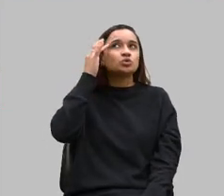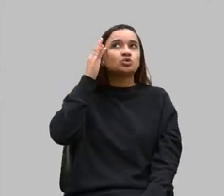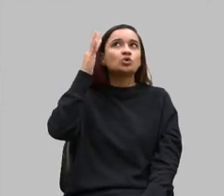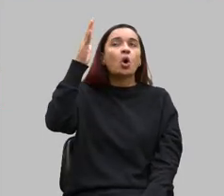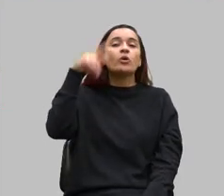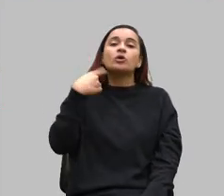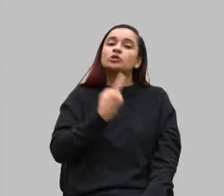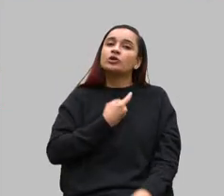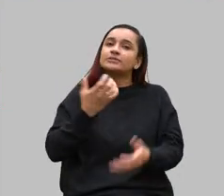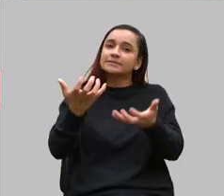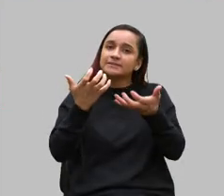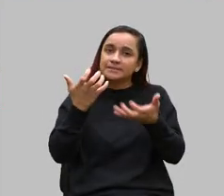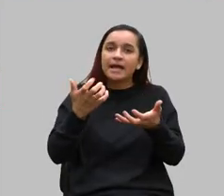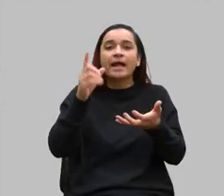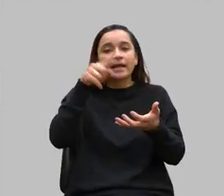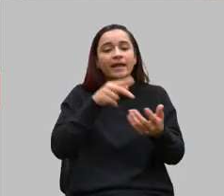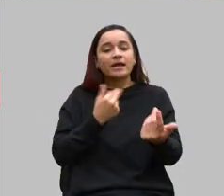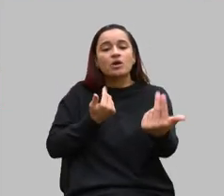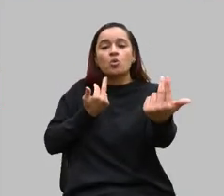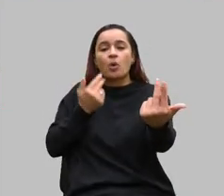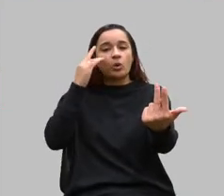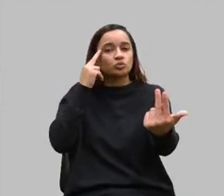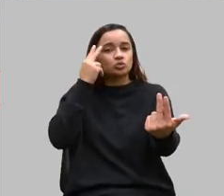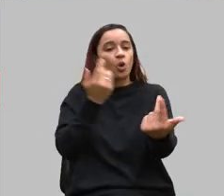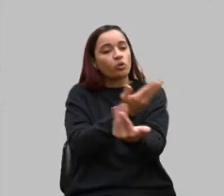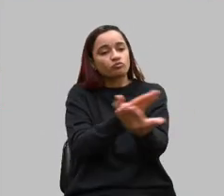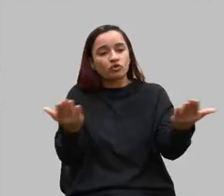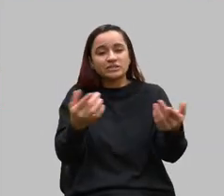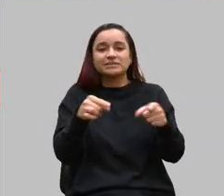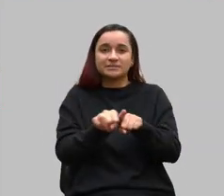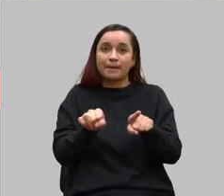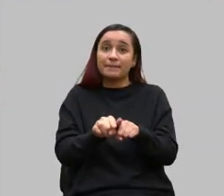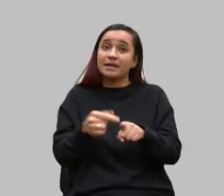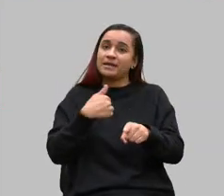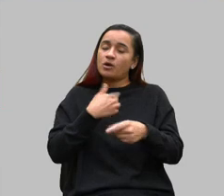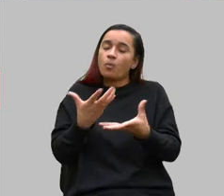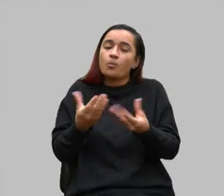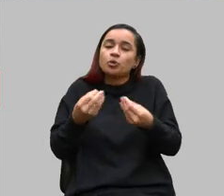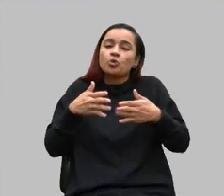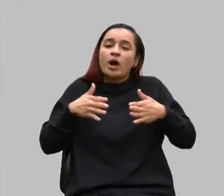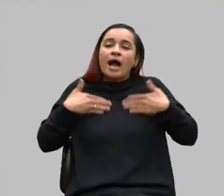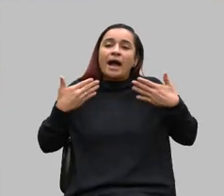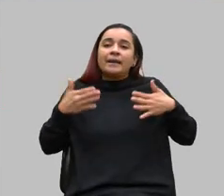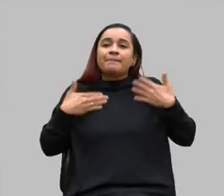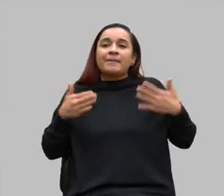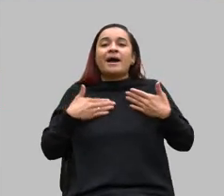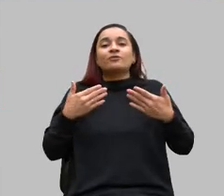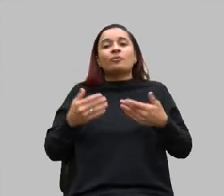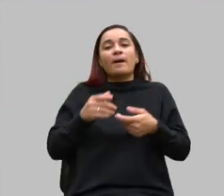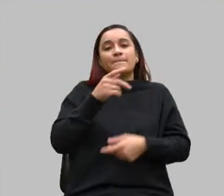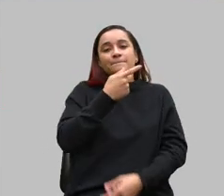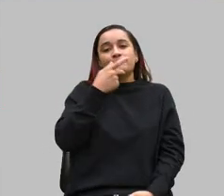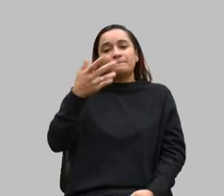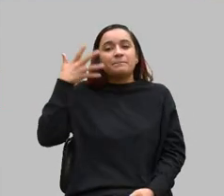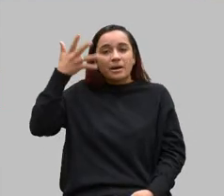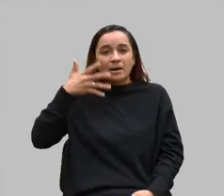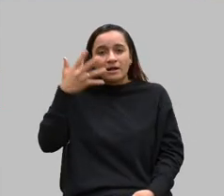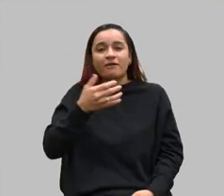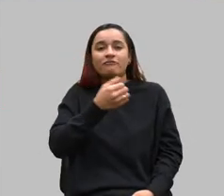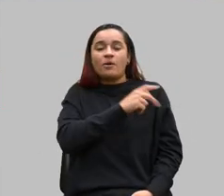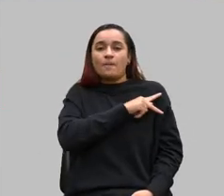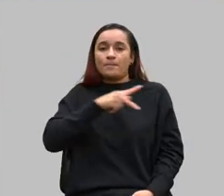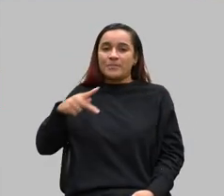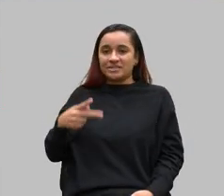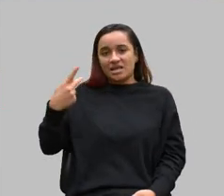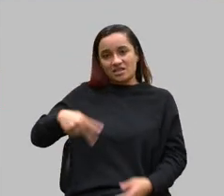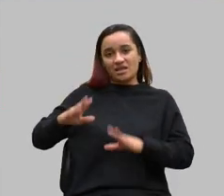que se torne o sonho de vocês também e fiquei muito animado com a palavra do presidente da Assembleia e com essa